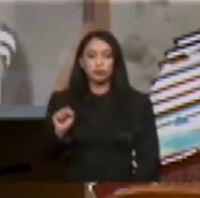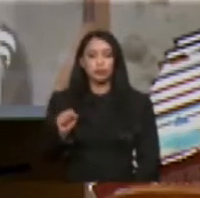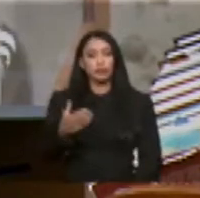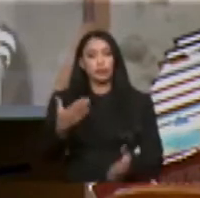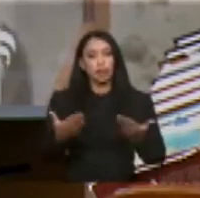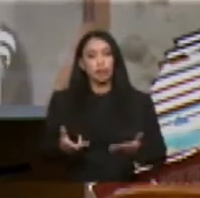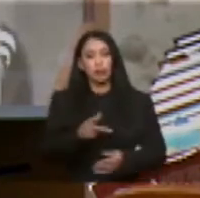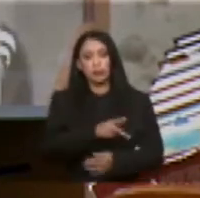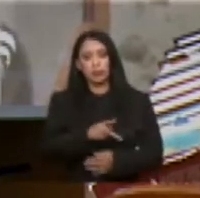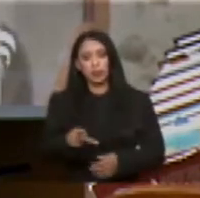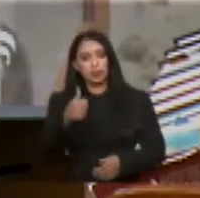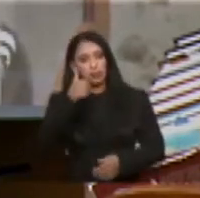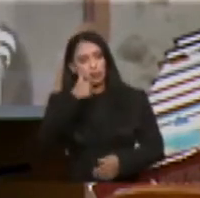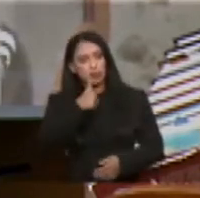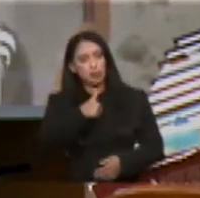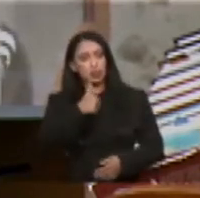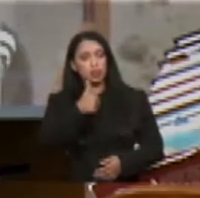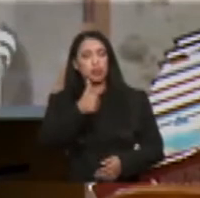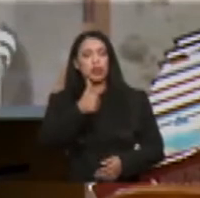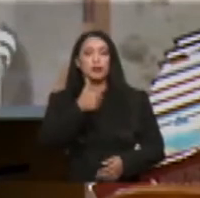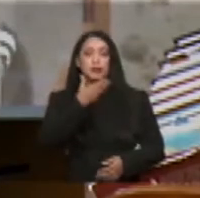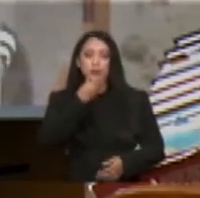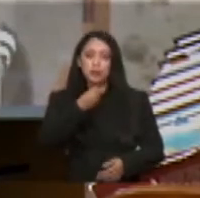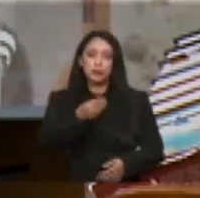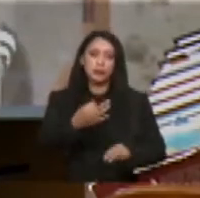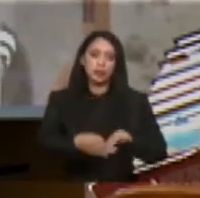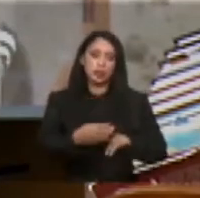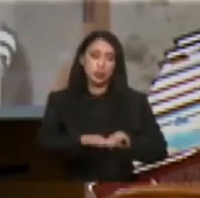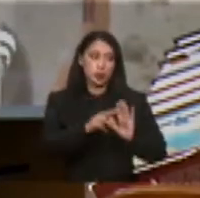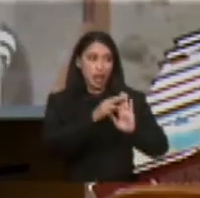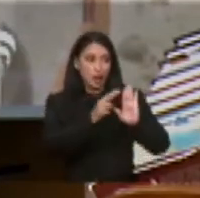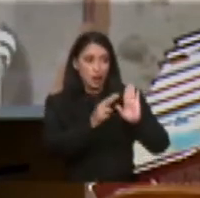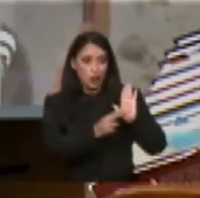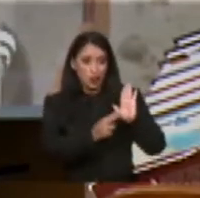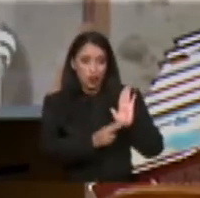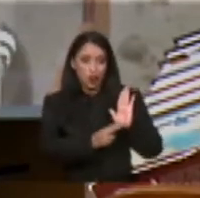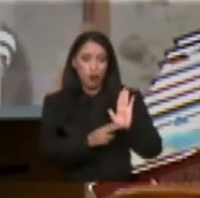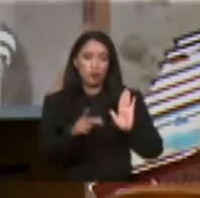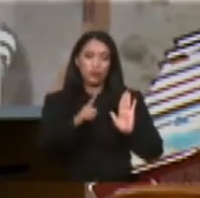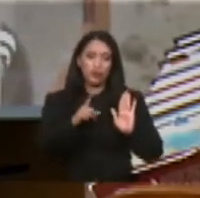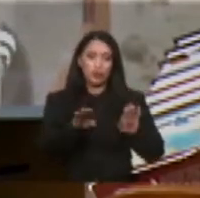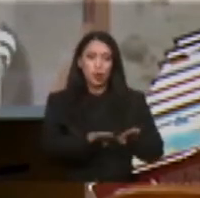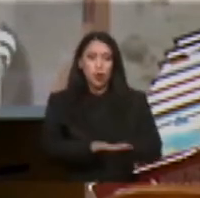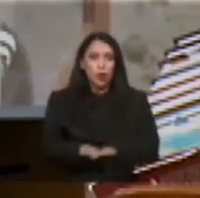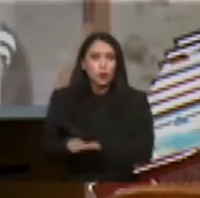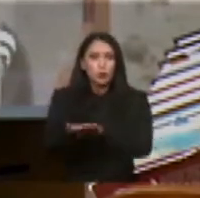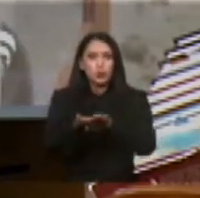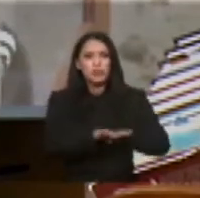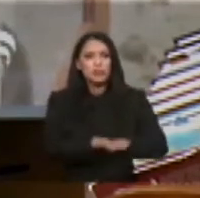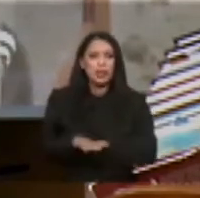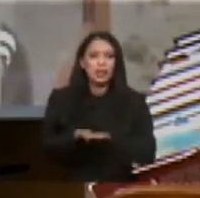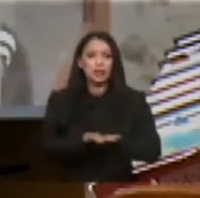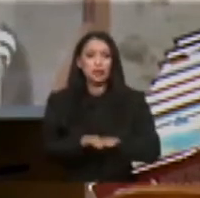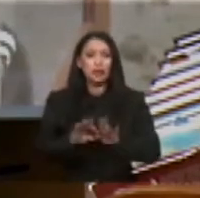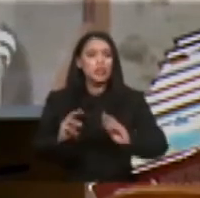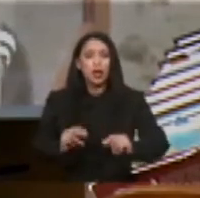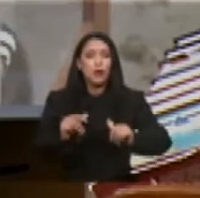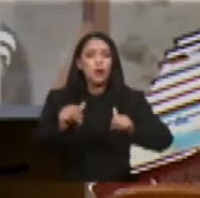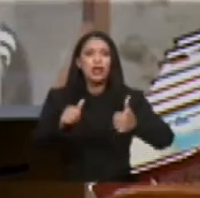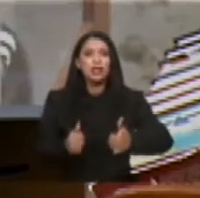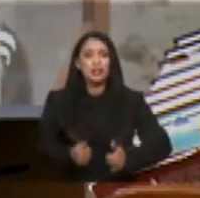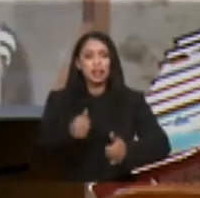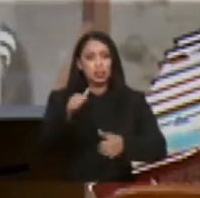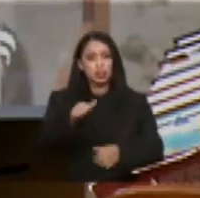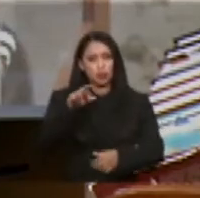Senhor presidente, senhoras ministras, senhores ministros, segundo a norma, ora questionada, os padrões nacionais de qualidade do ar são divididos